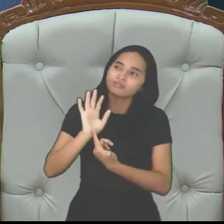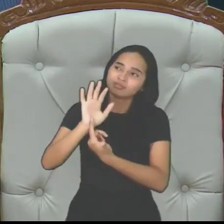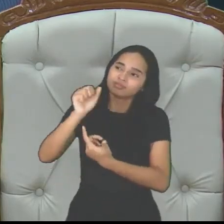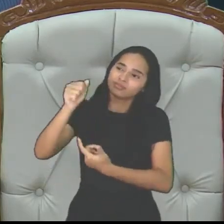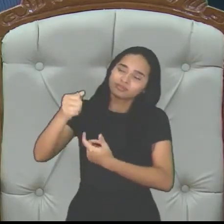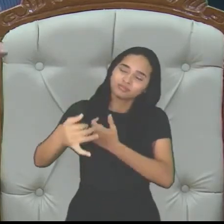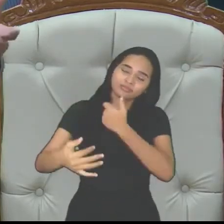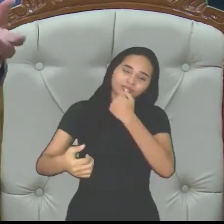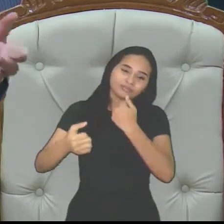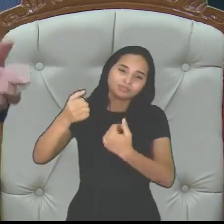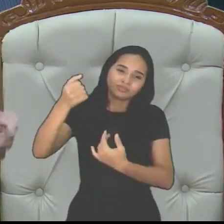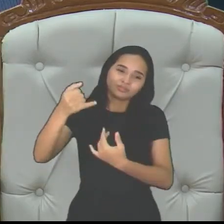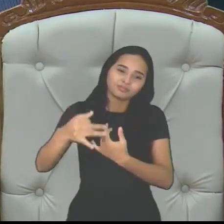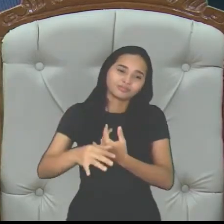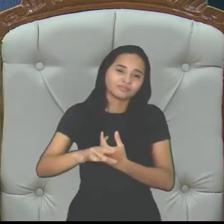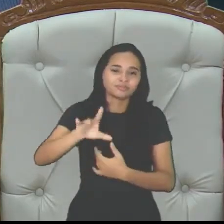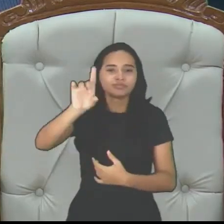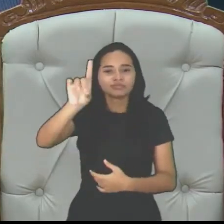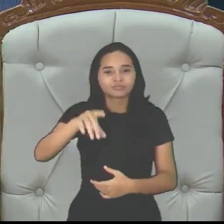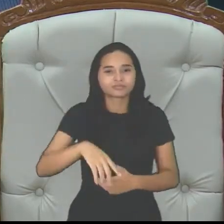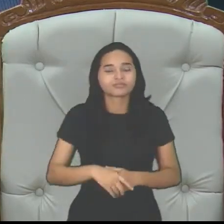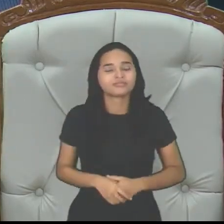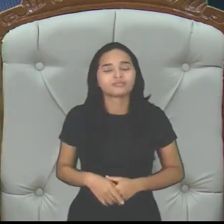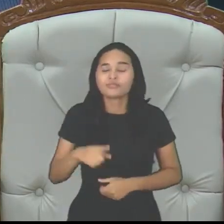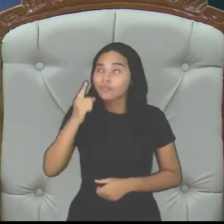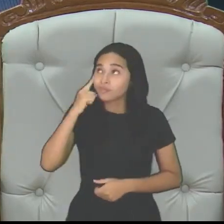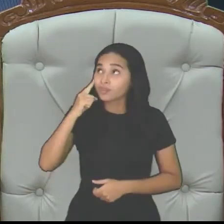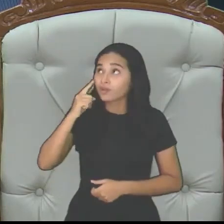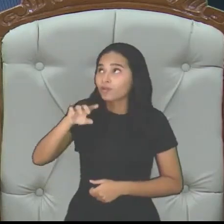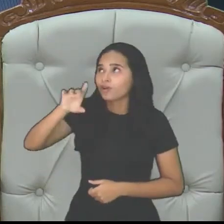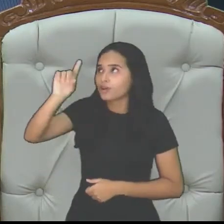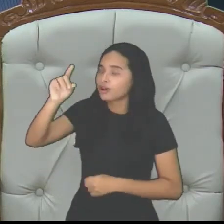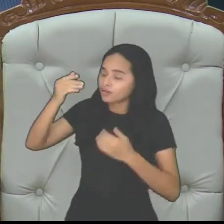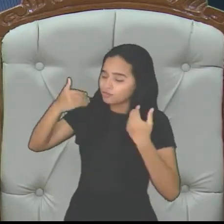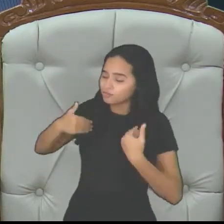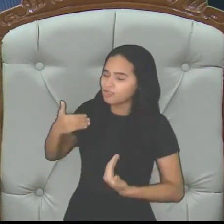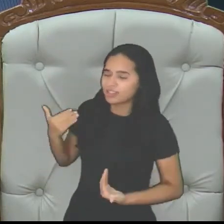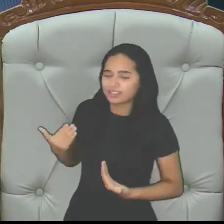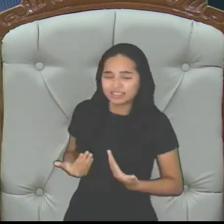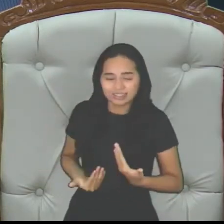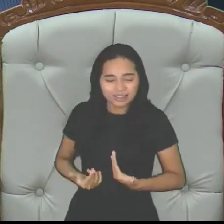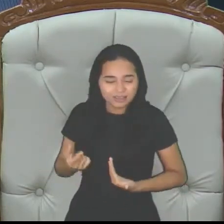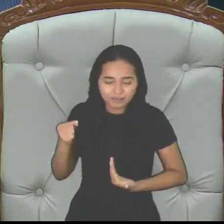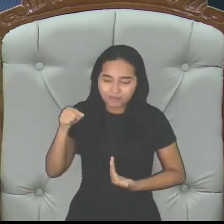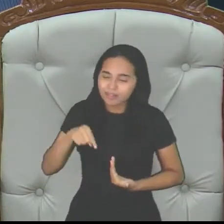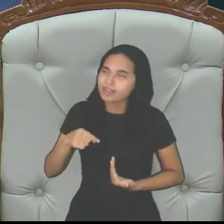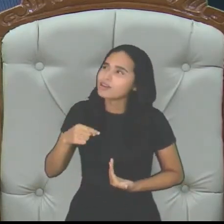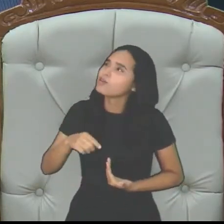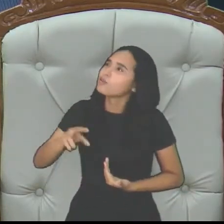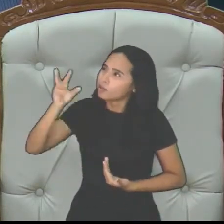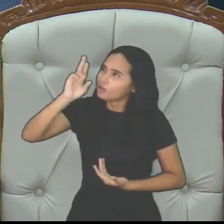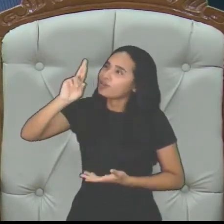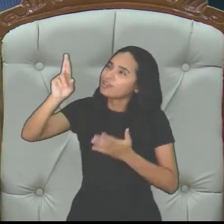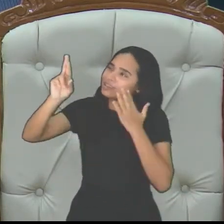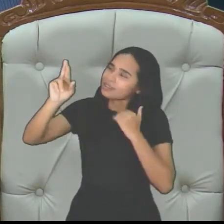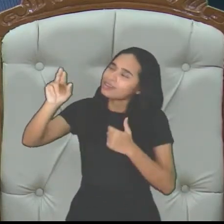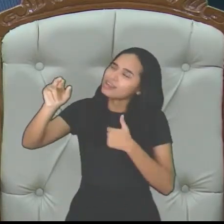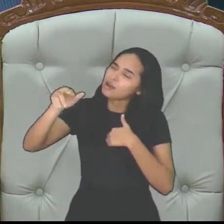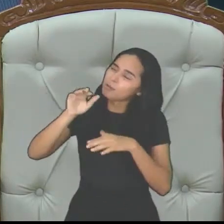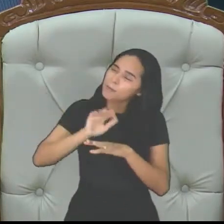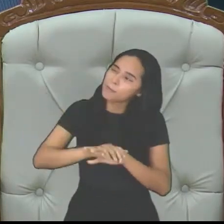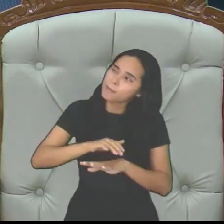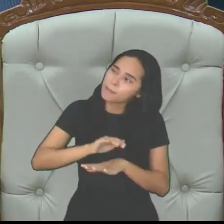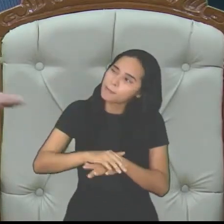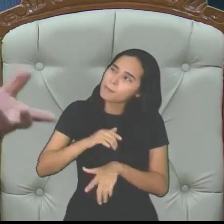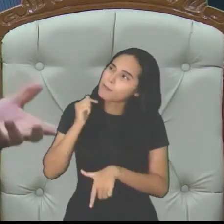dispositivo para Deus. Olha, Deus, teu servo está aqui. O Senhor sabe que eu fiz. O Senhor sabe que eu